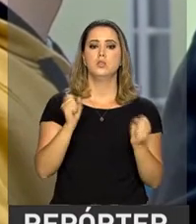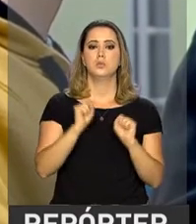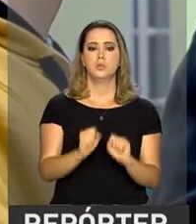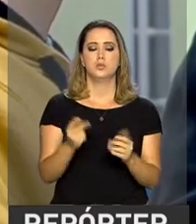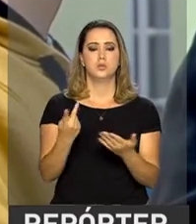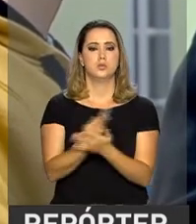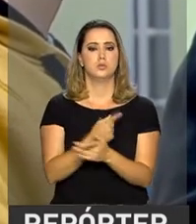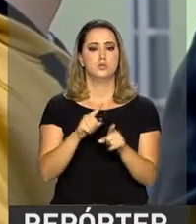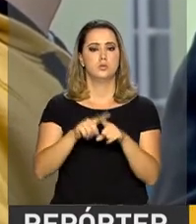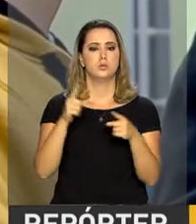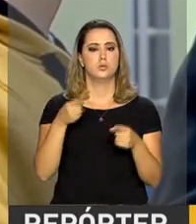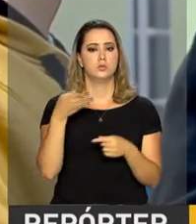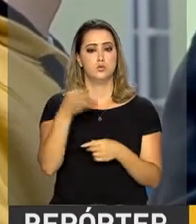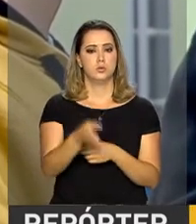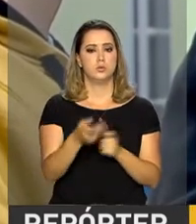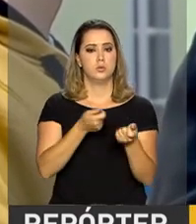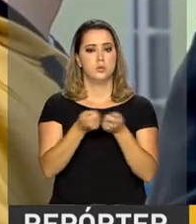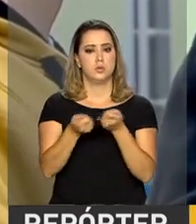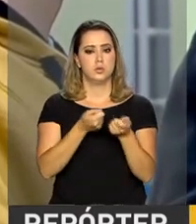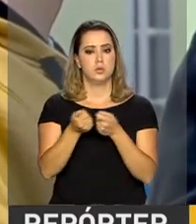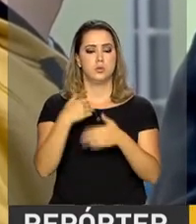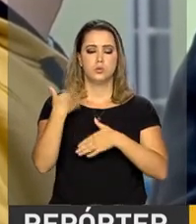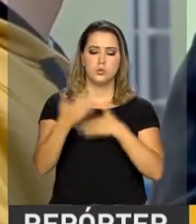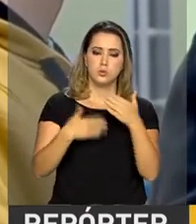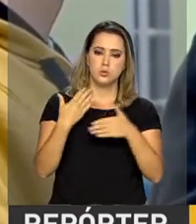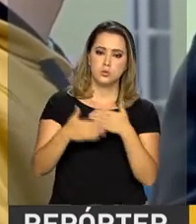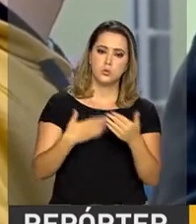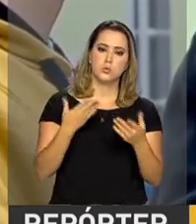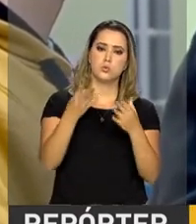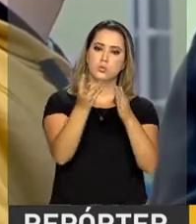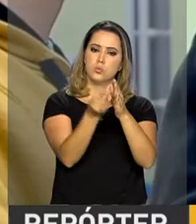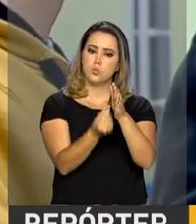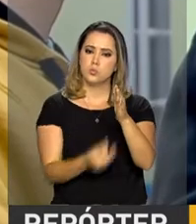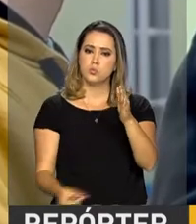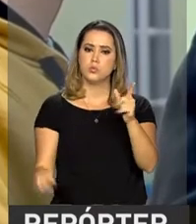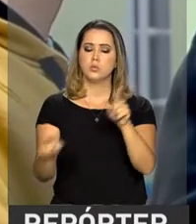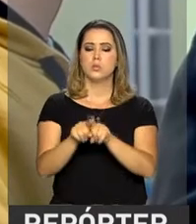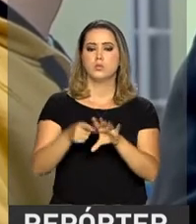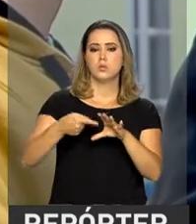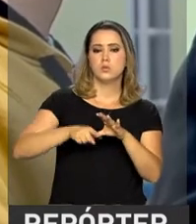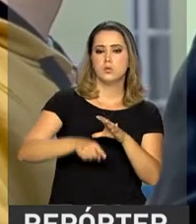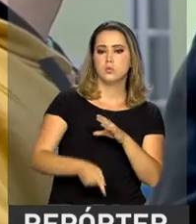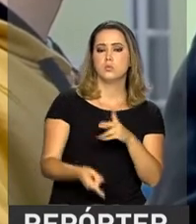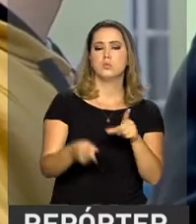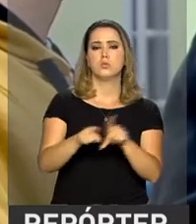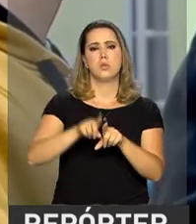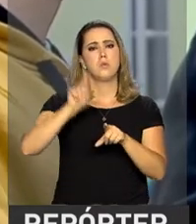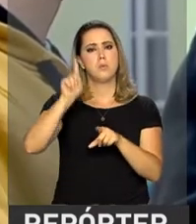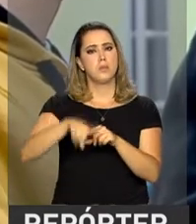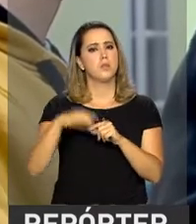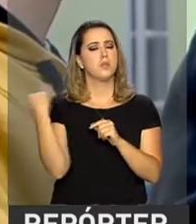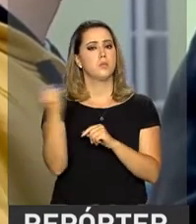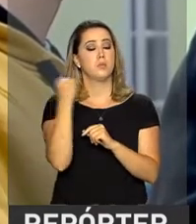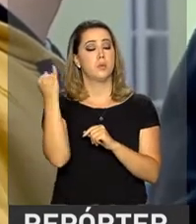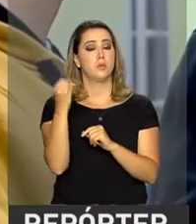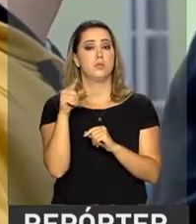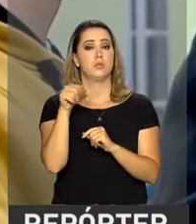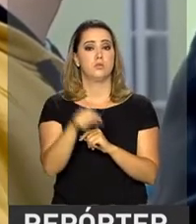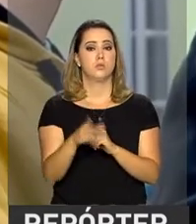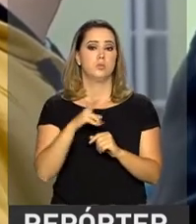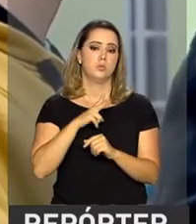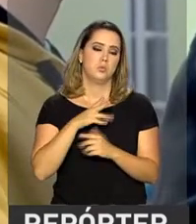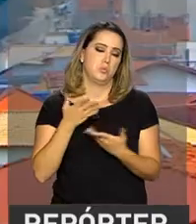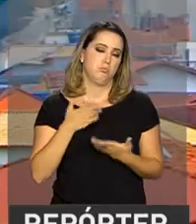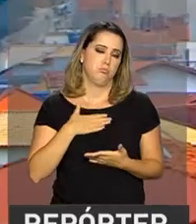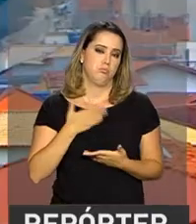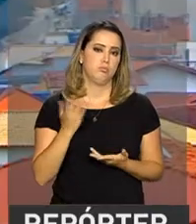atuar mas a área de controle de processos de refinaria de exploração perfuração sempre foi um interesse particular